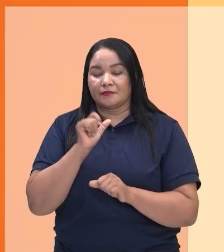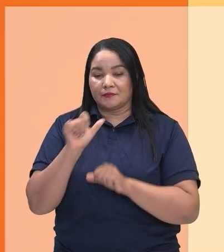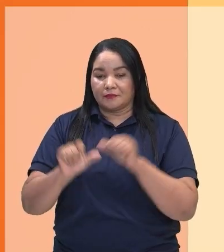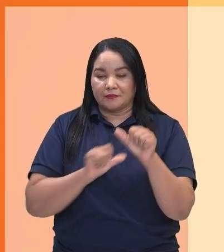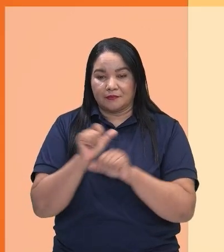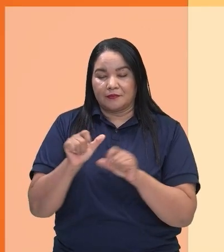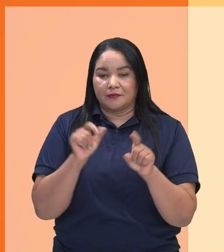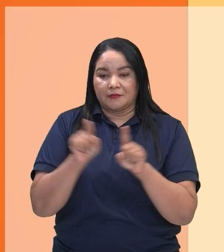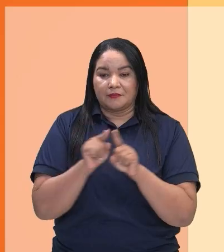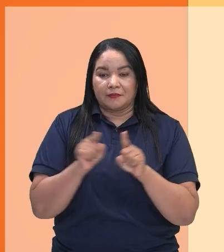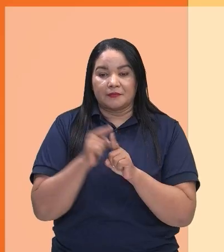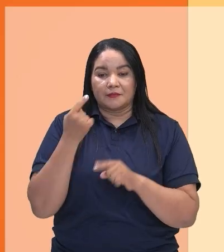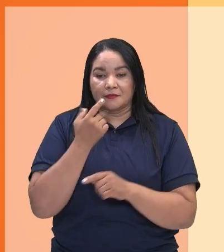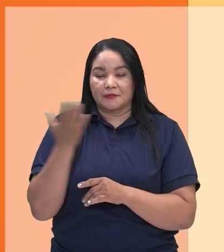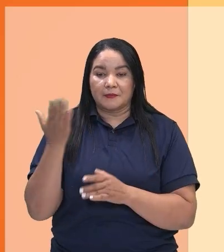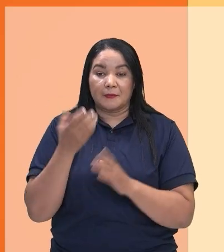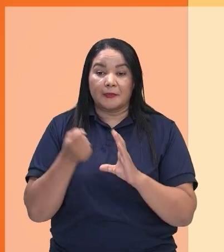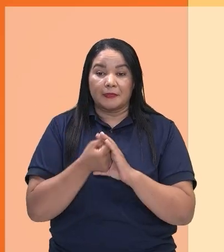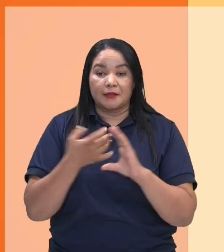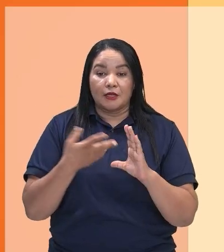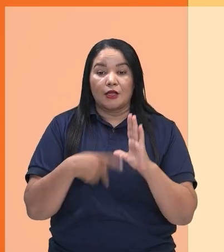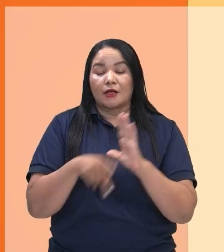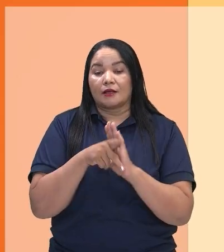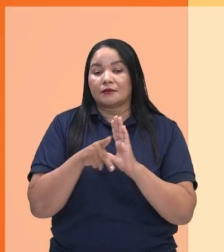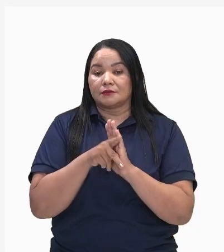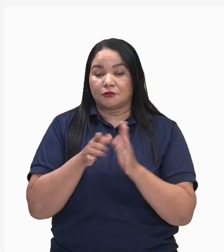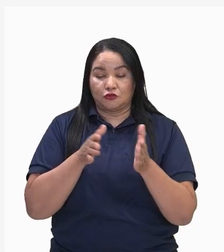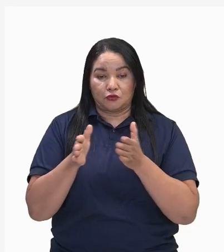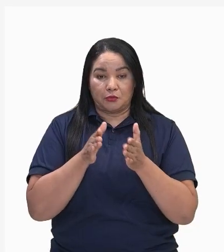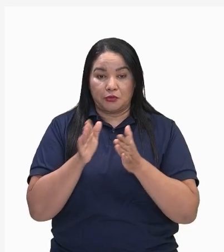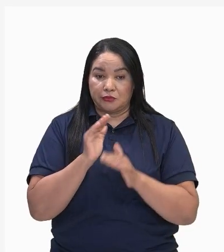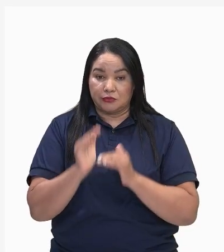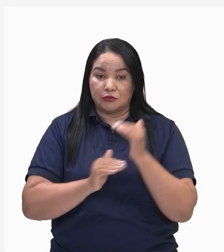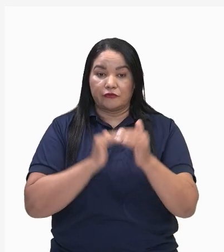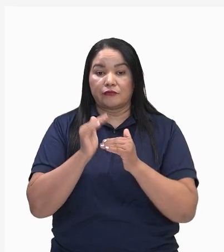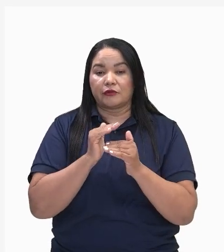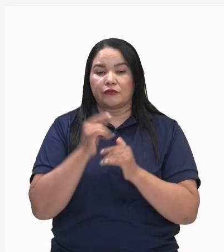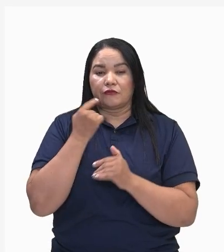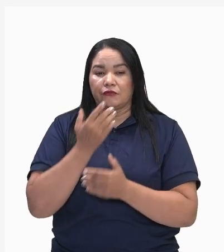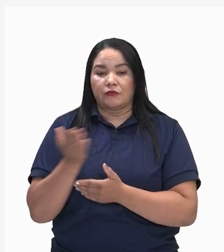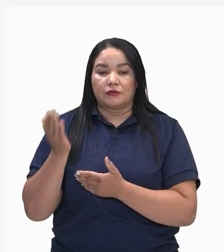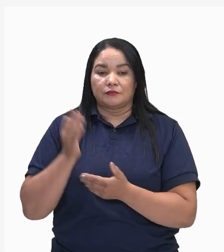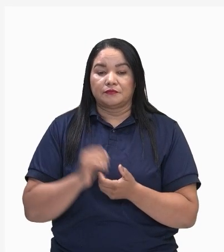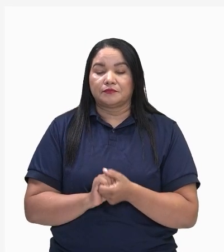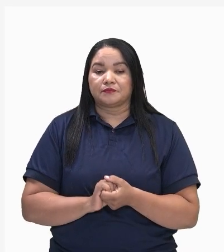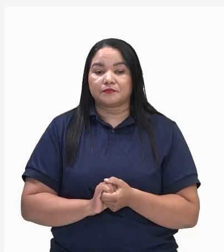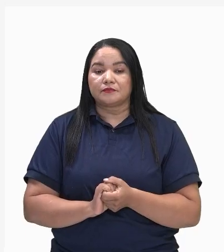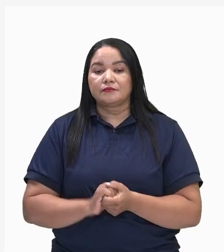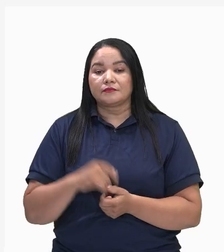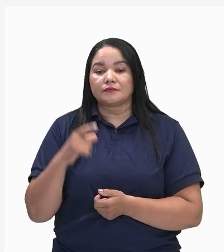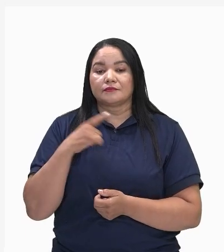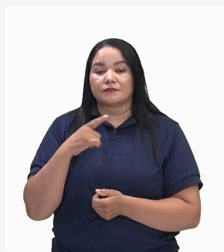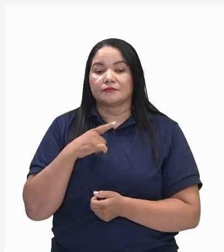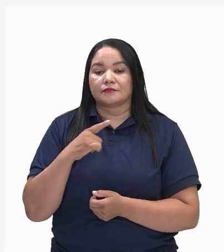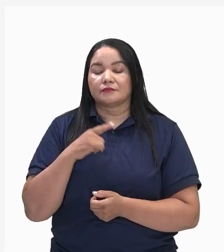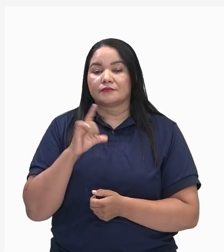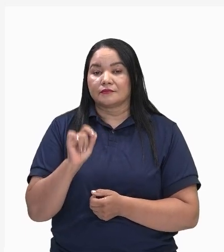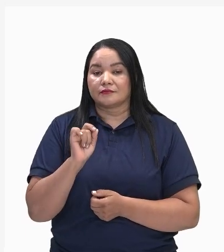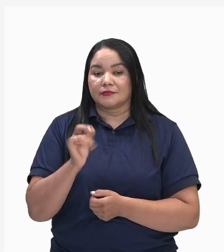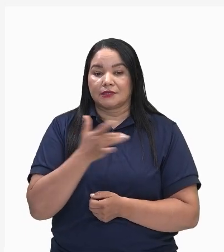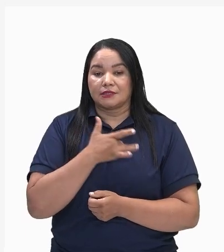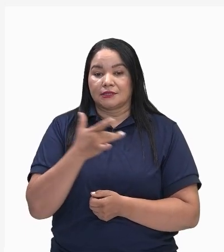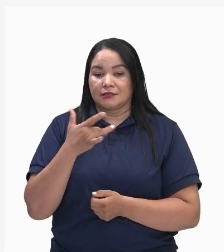né, características da puberdade, tá? Então, a gente vai observar aí que tem também a questão da